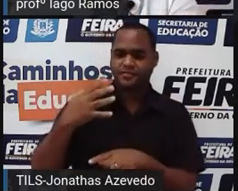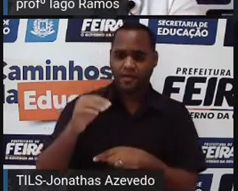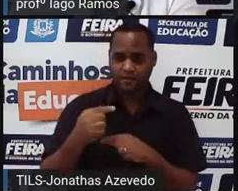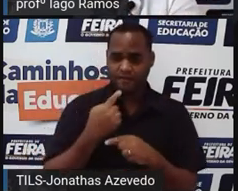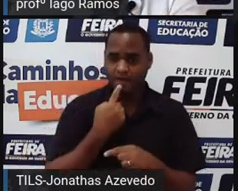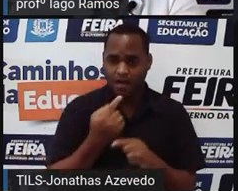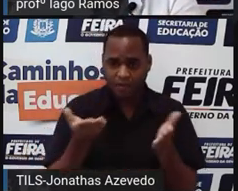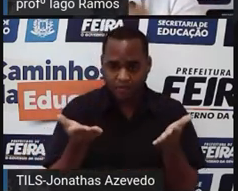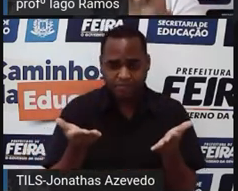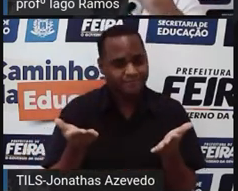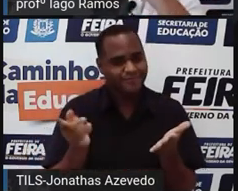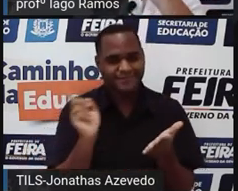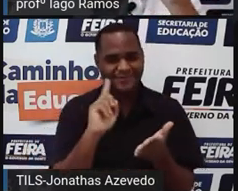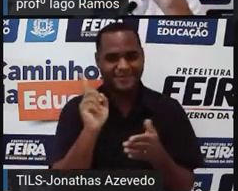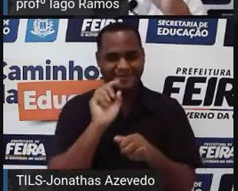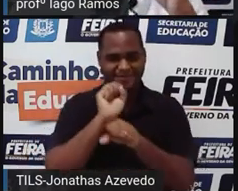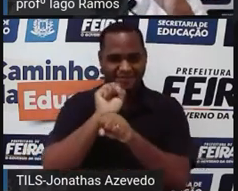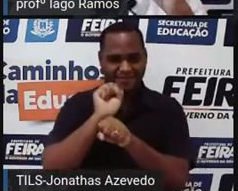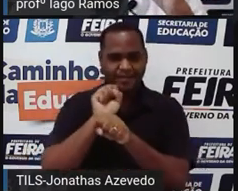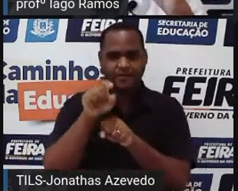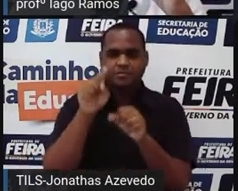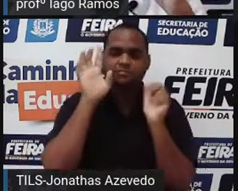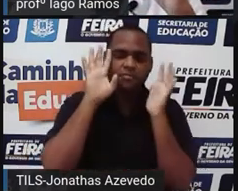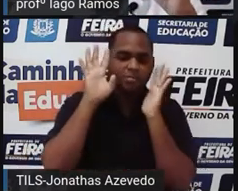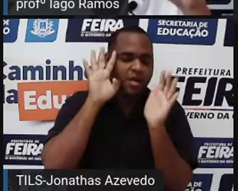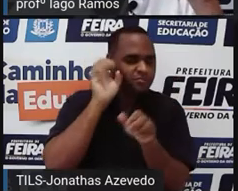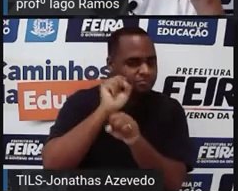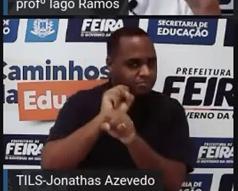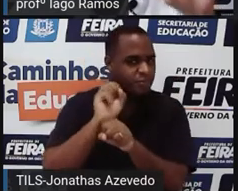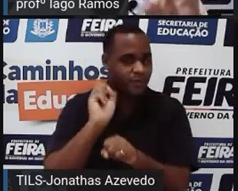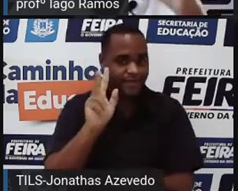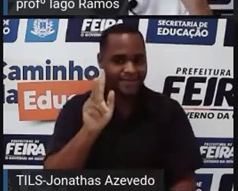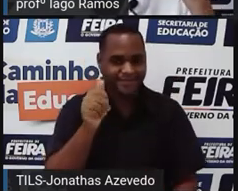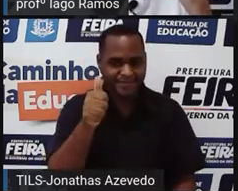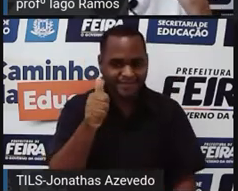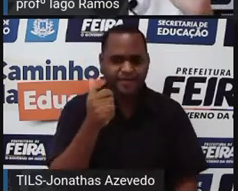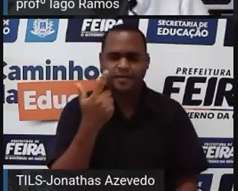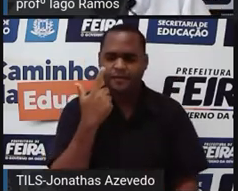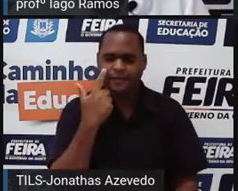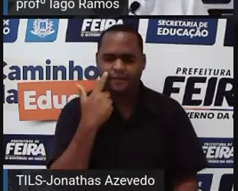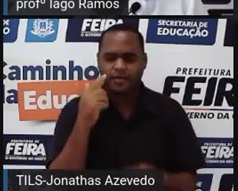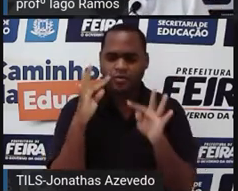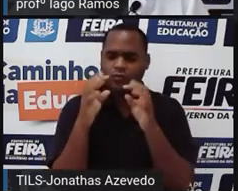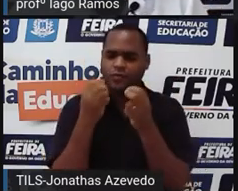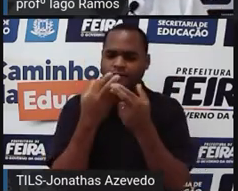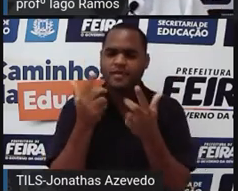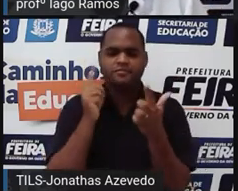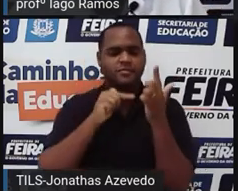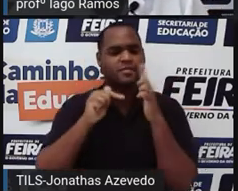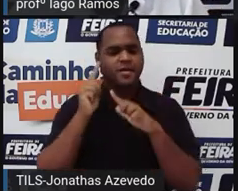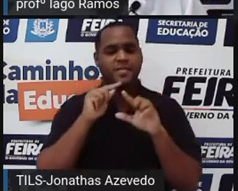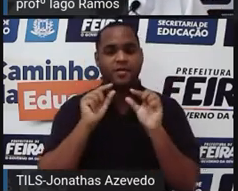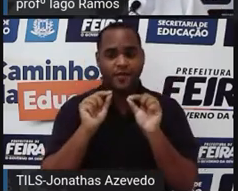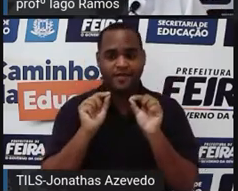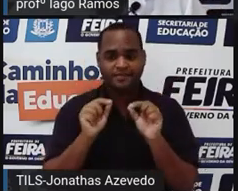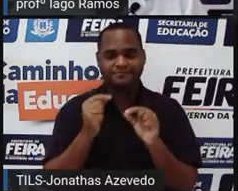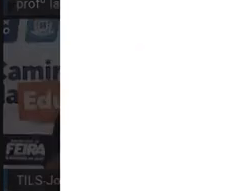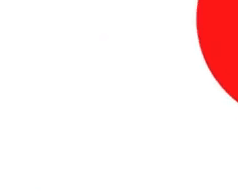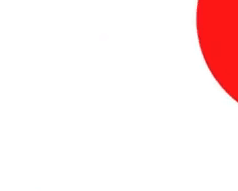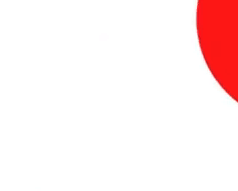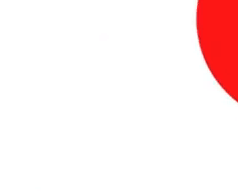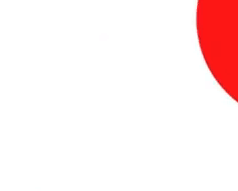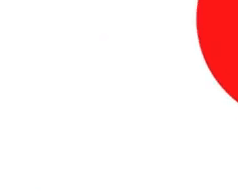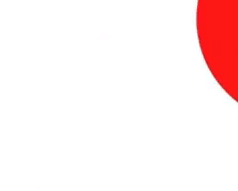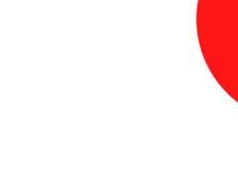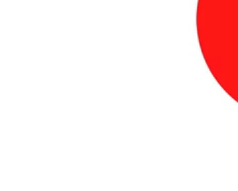agora. Pare e pense um pouquinho primeiro. Veja tudo que você conseguiu ver nessa aula até aqui, tá bom?